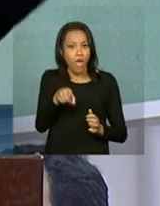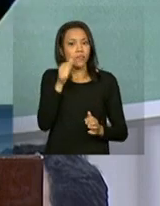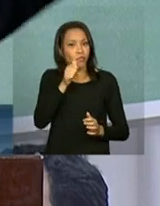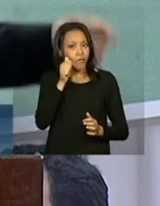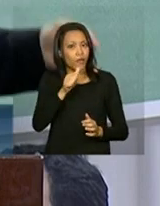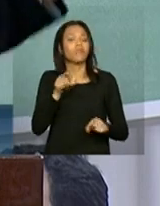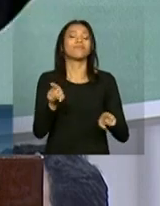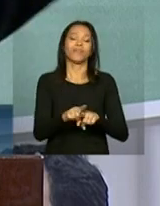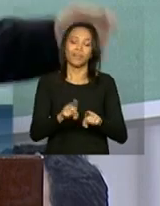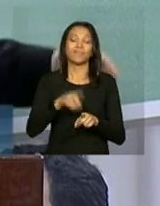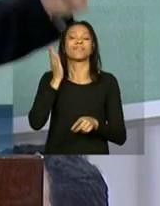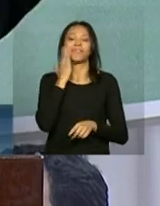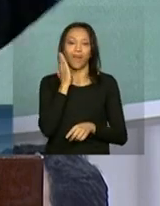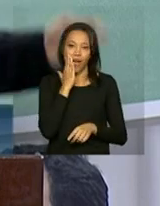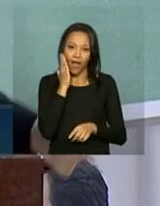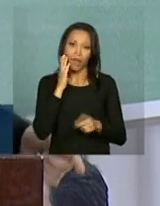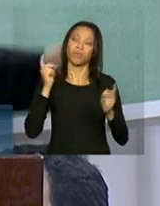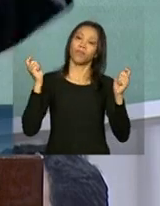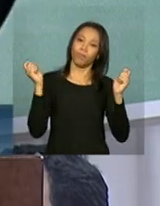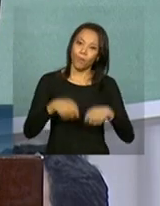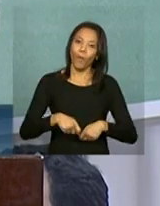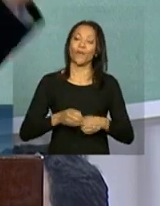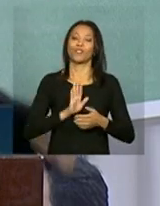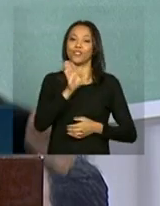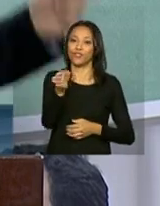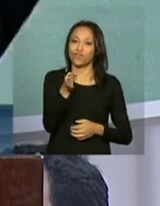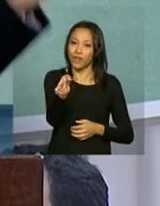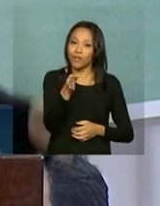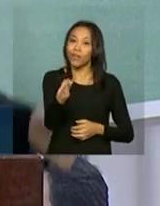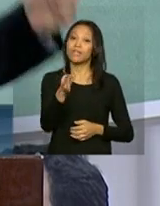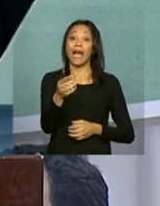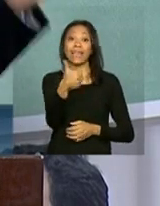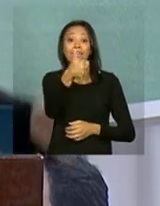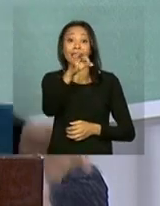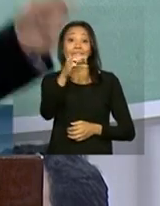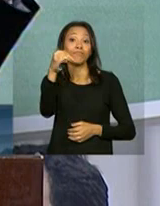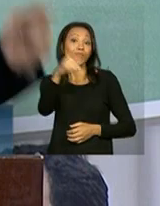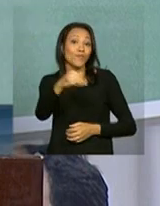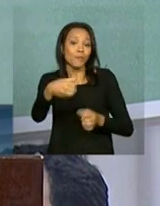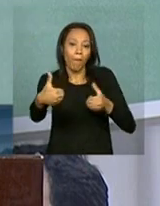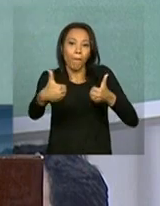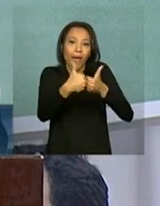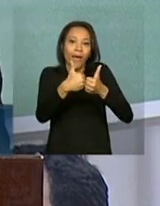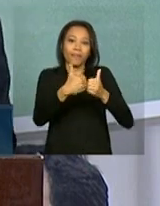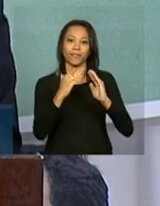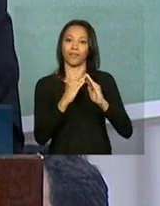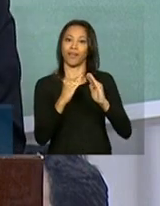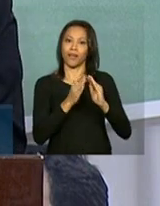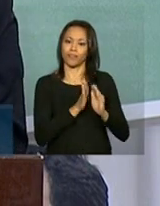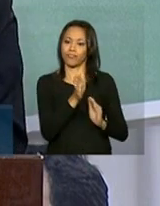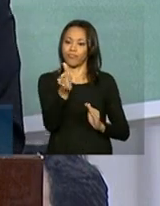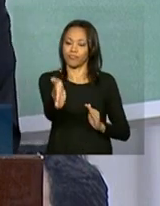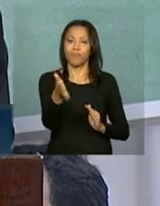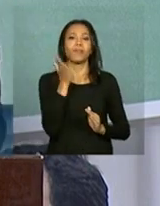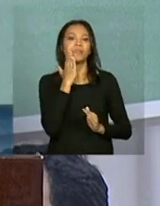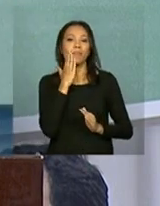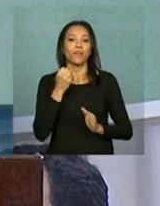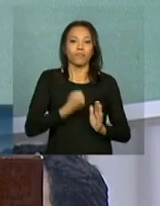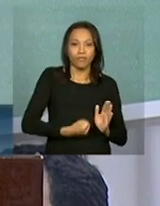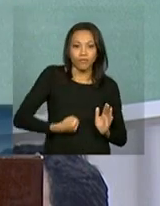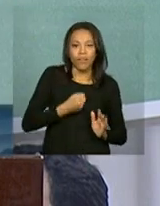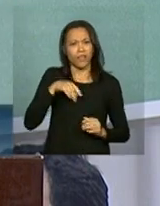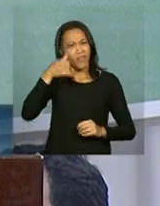moça agora sabe que ela vai poder fazer o seu pré-natal a 10 minutos da casa dela aqui no Samambaia, e com isso a gente